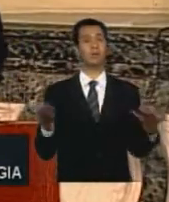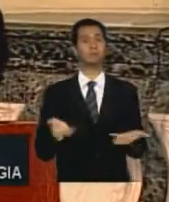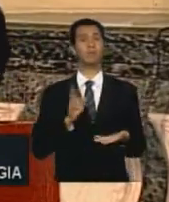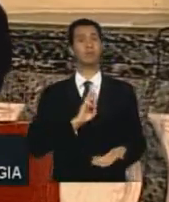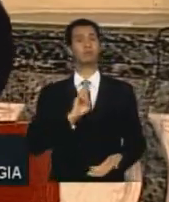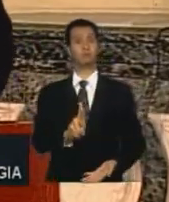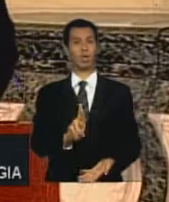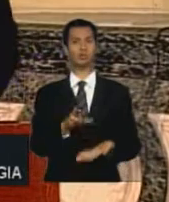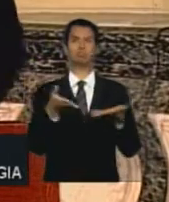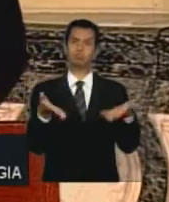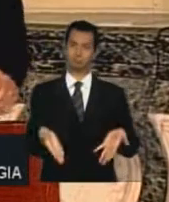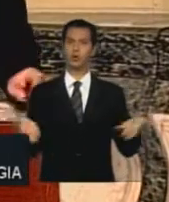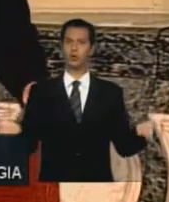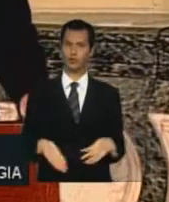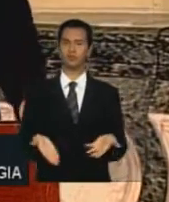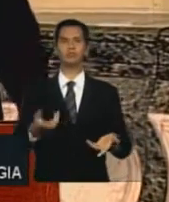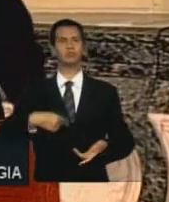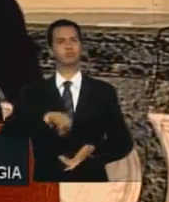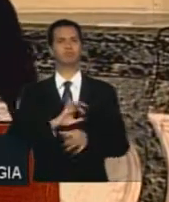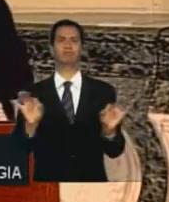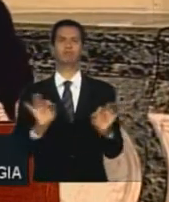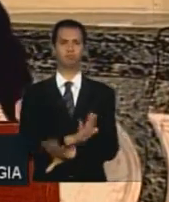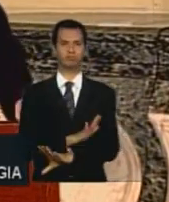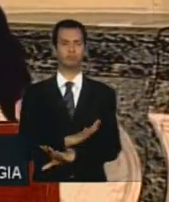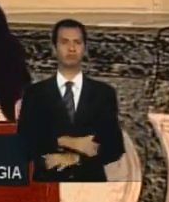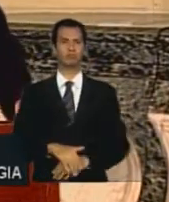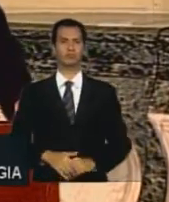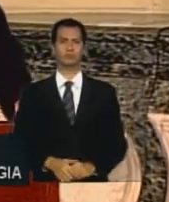nós alcançamos. Um resultado que hoje